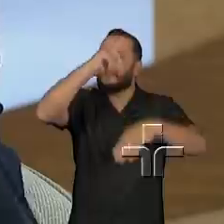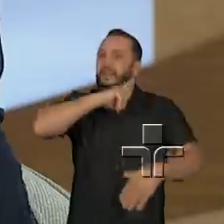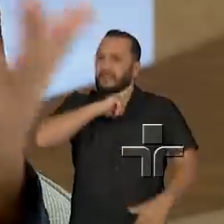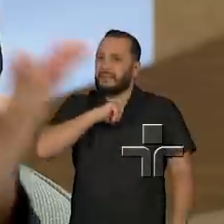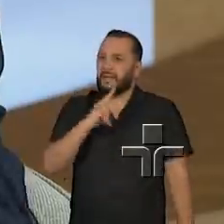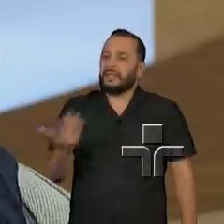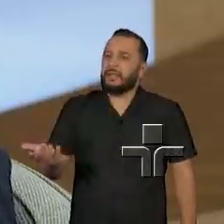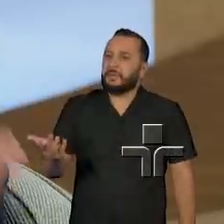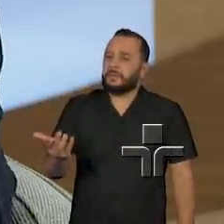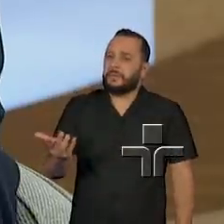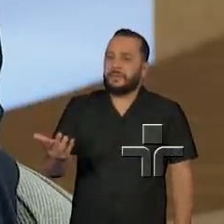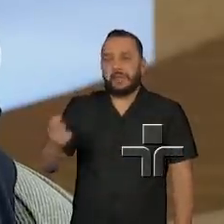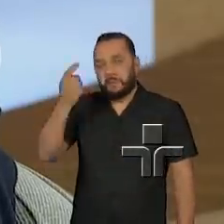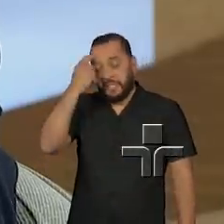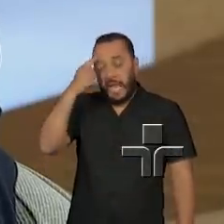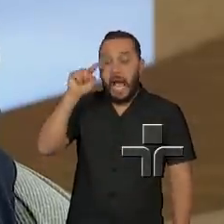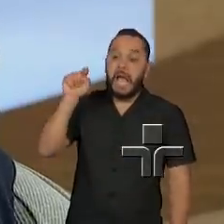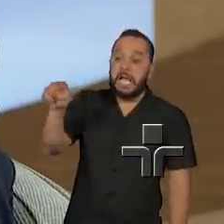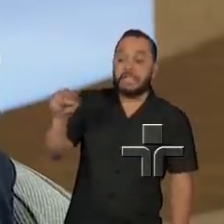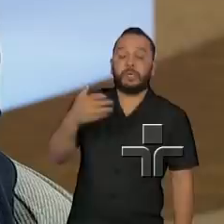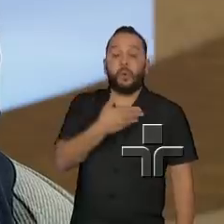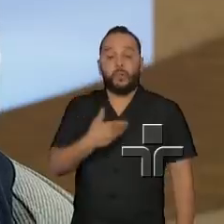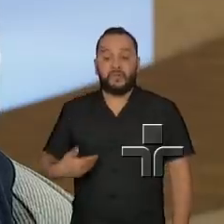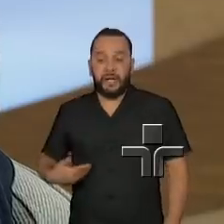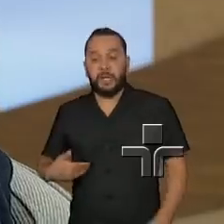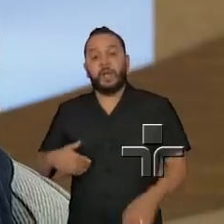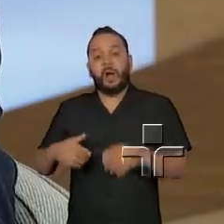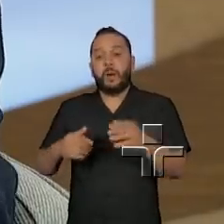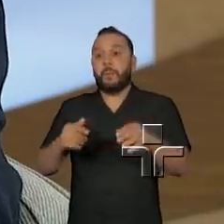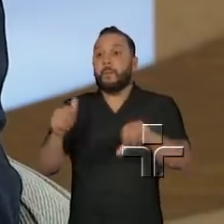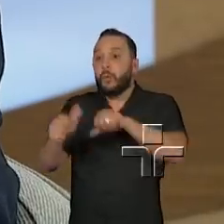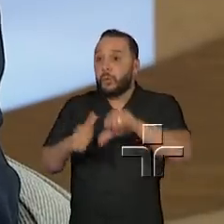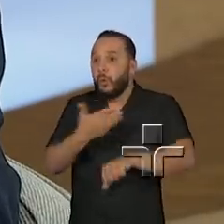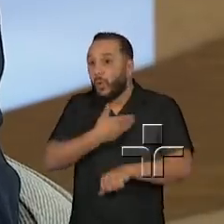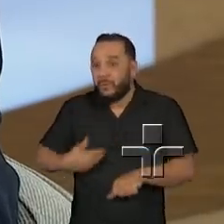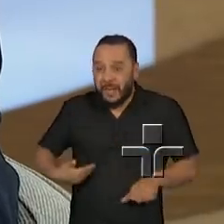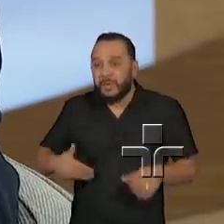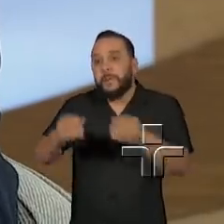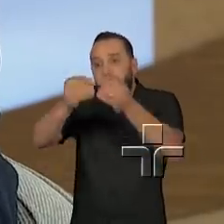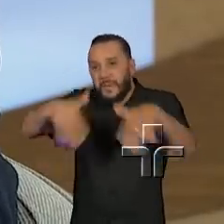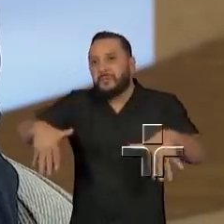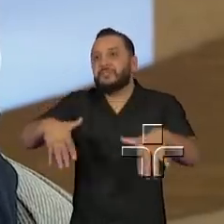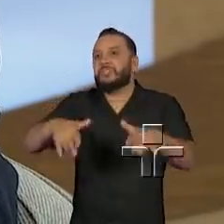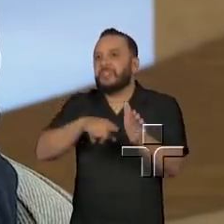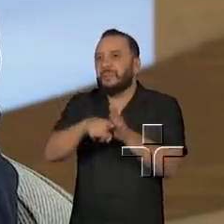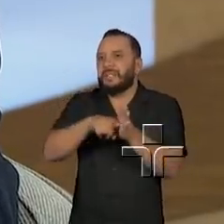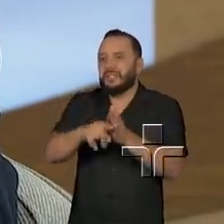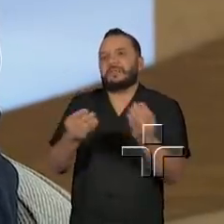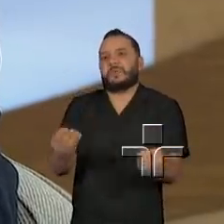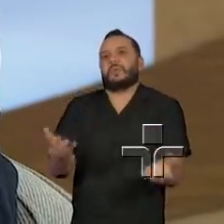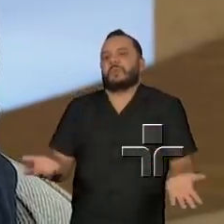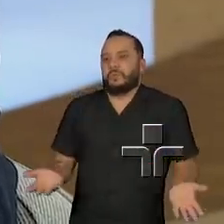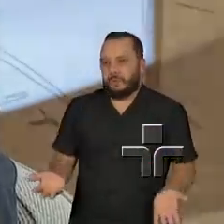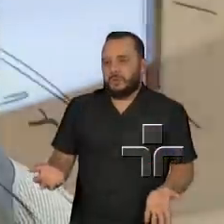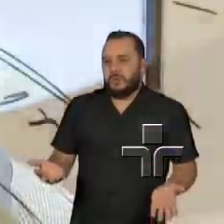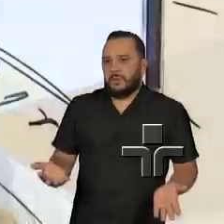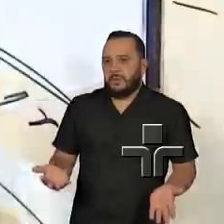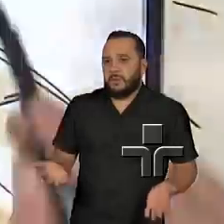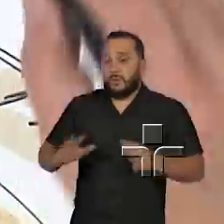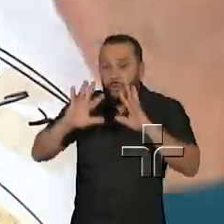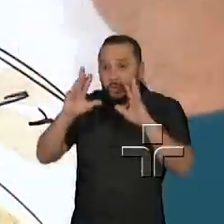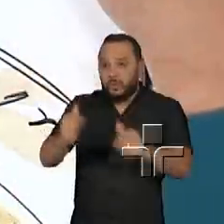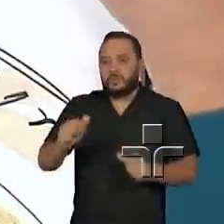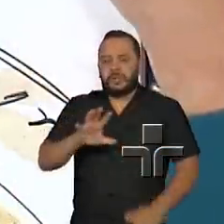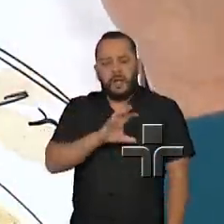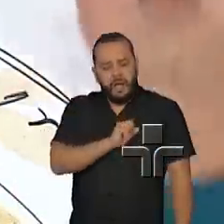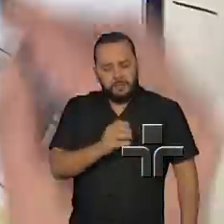dos caprichos desse ou daquele governo, sob pena de nós lesarmos a pátria. Então, todo mundo que é patriota, que coloca